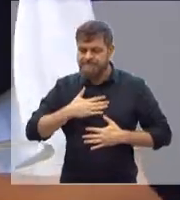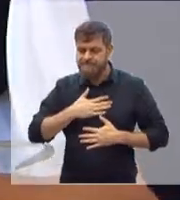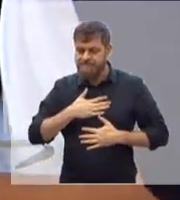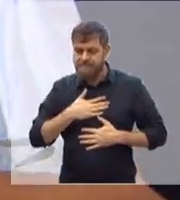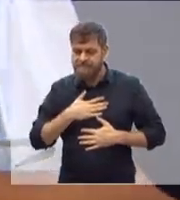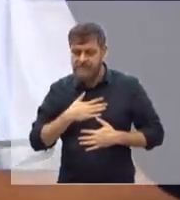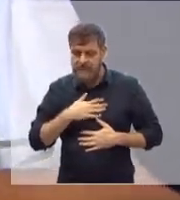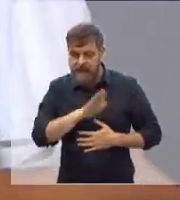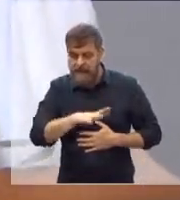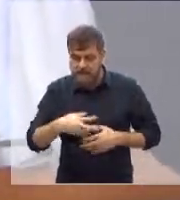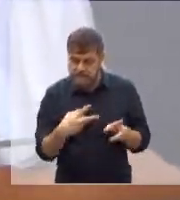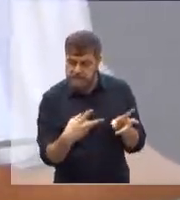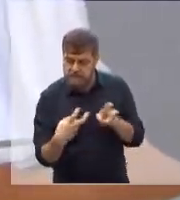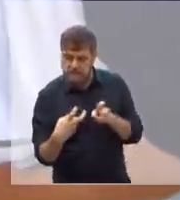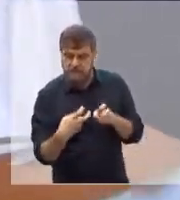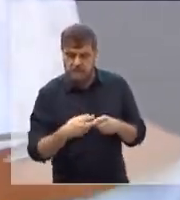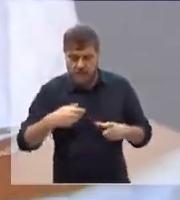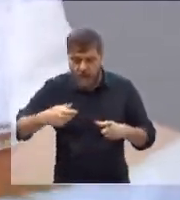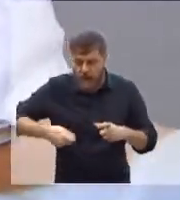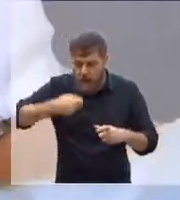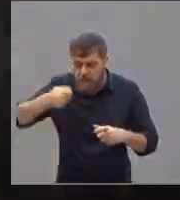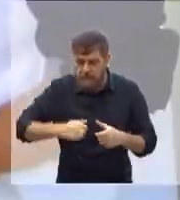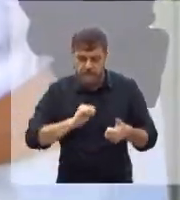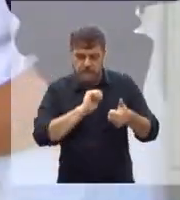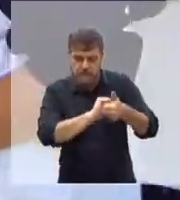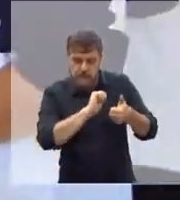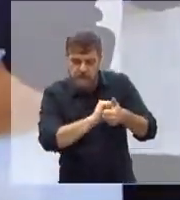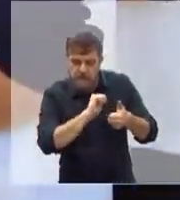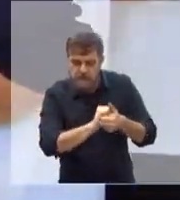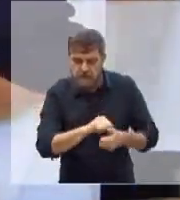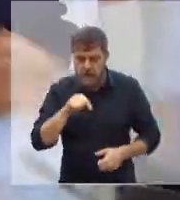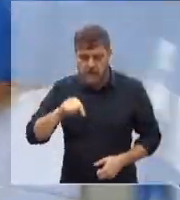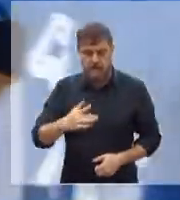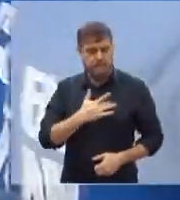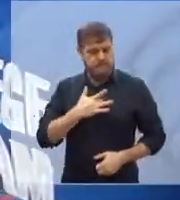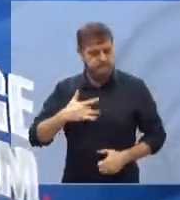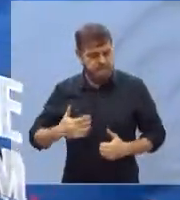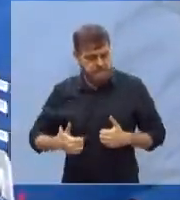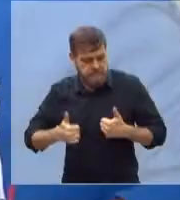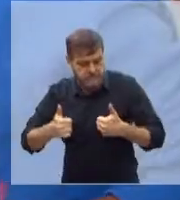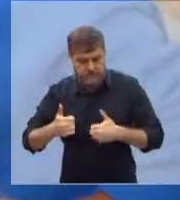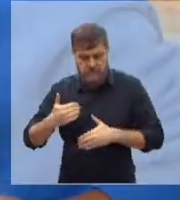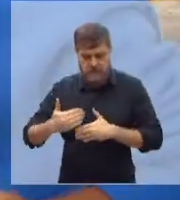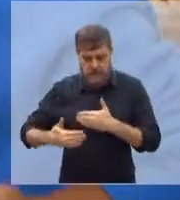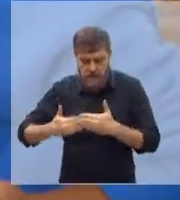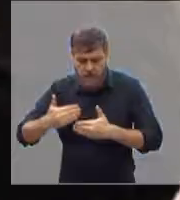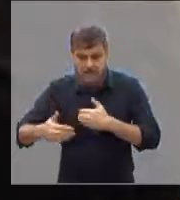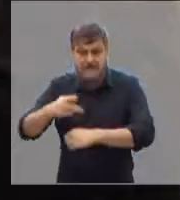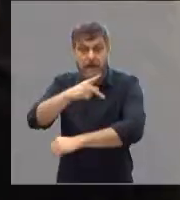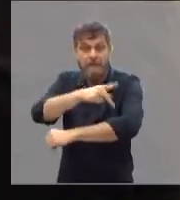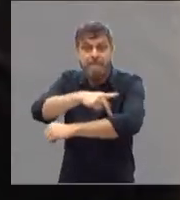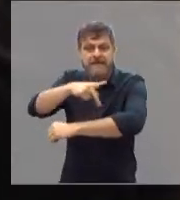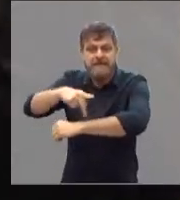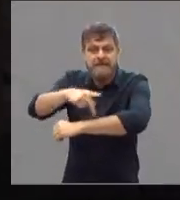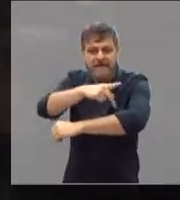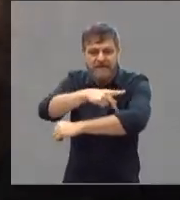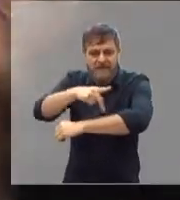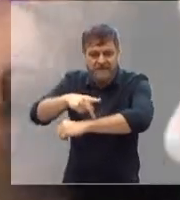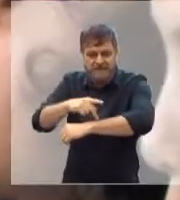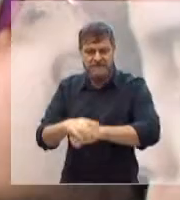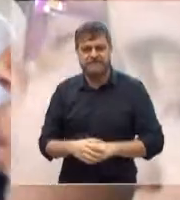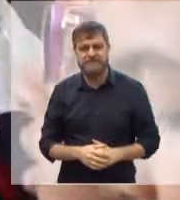estou sinalizando para a criança que a alimentação é de qualidade, que a alimentação é saudável, então é um processo de